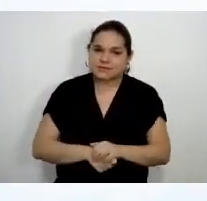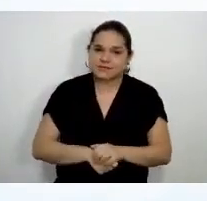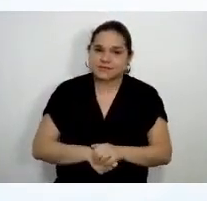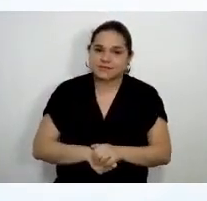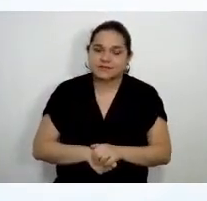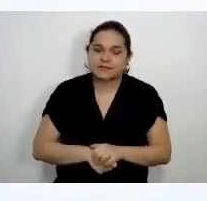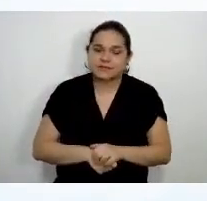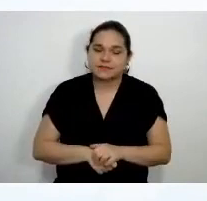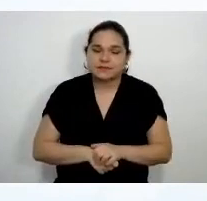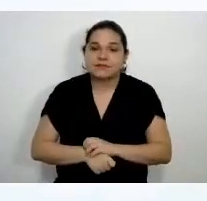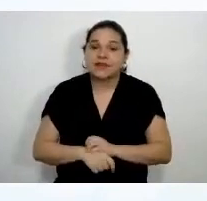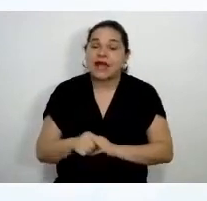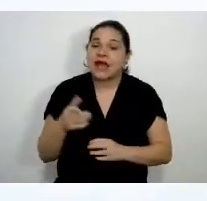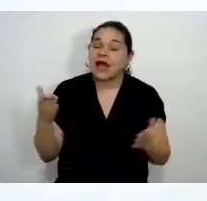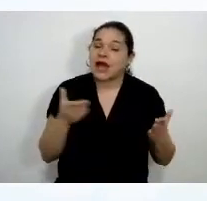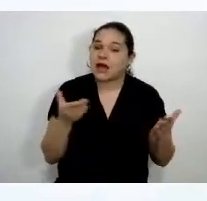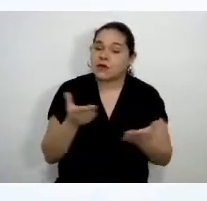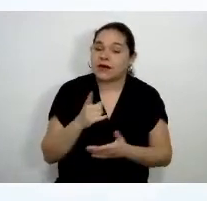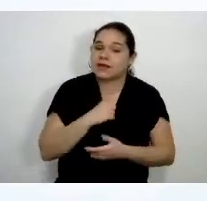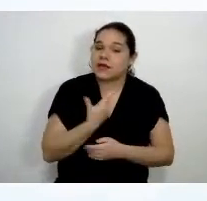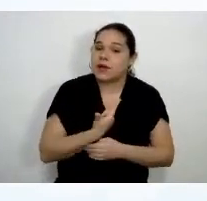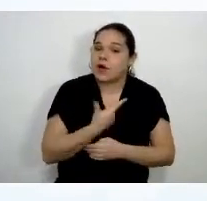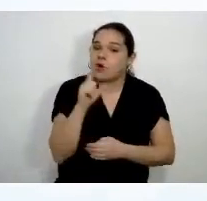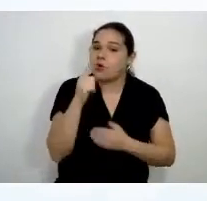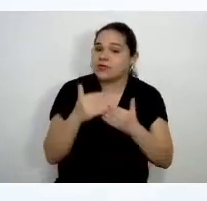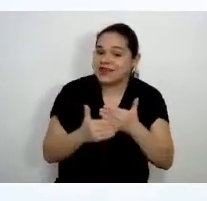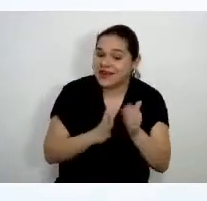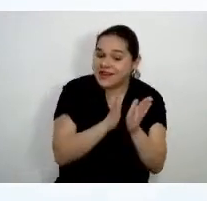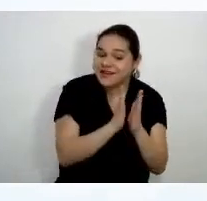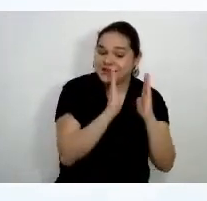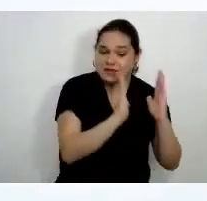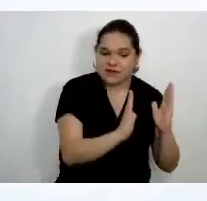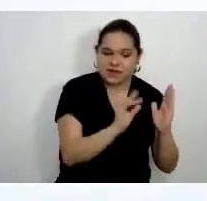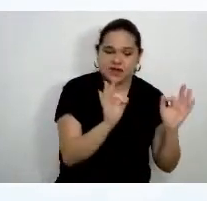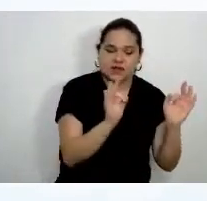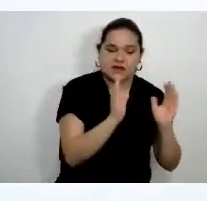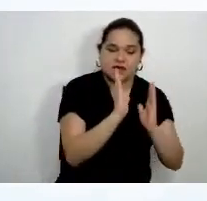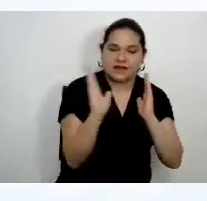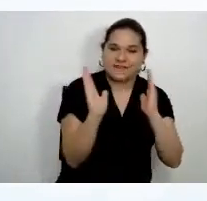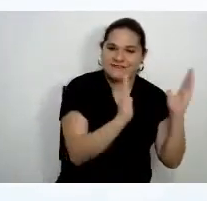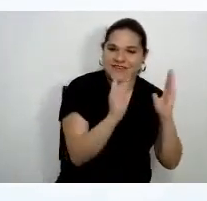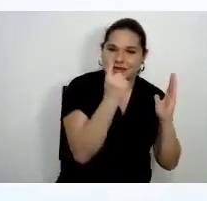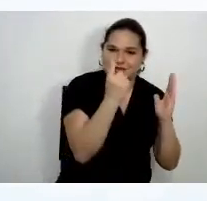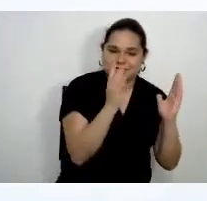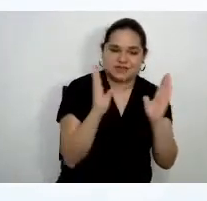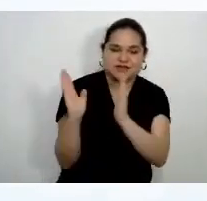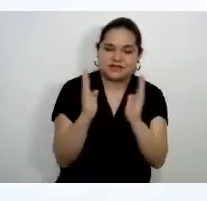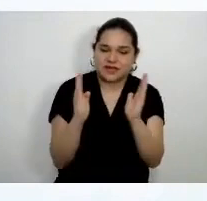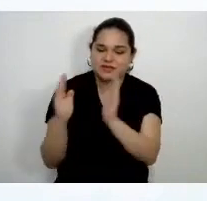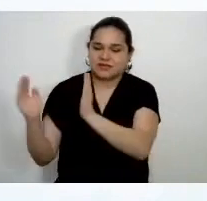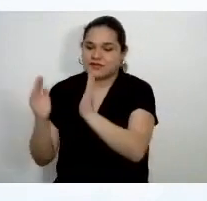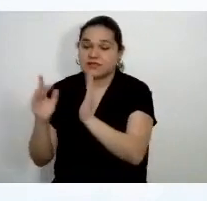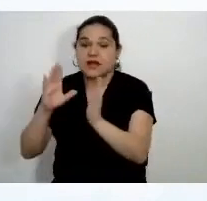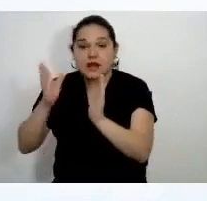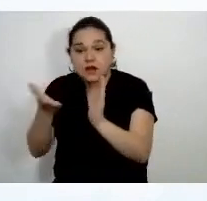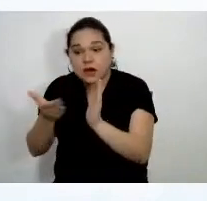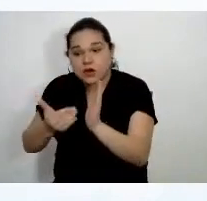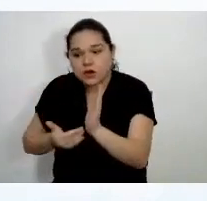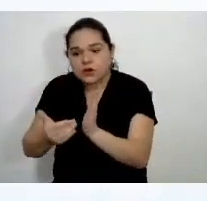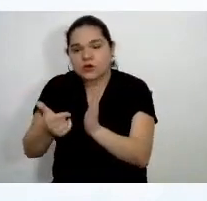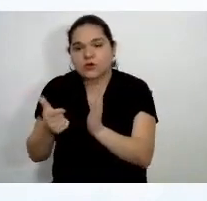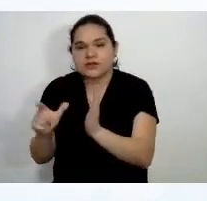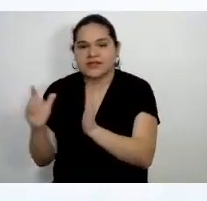uma outra fase pela frente. Então, a vacina já existe, já existem vacinas que